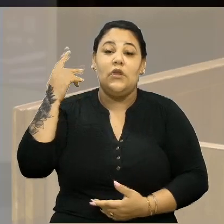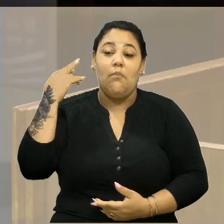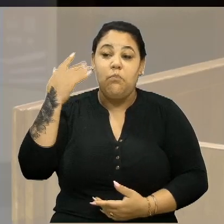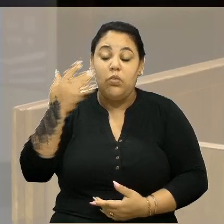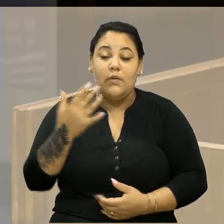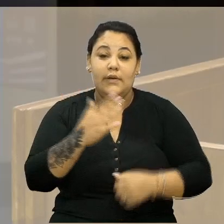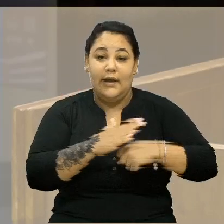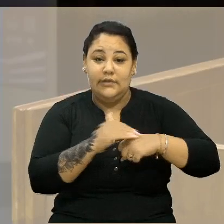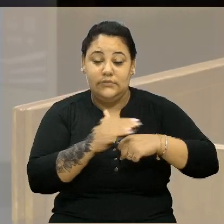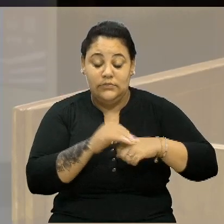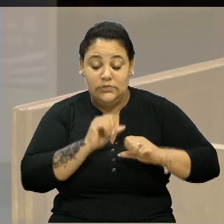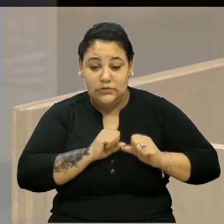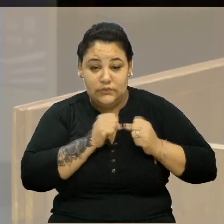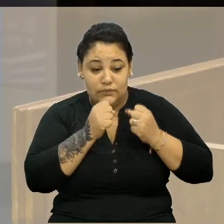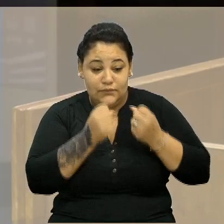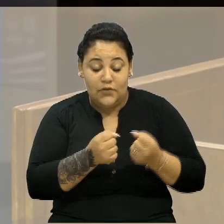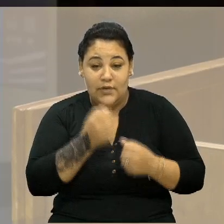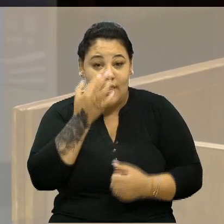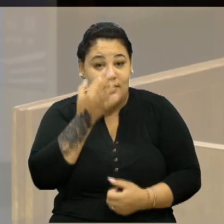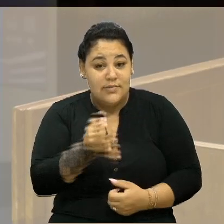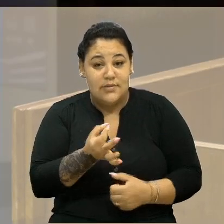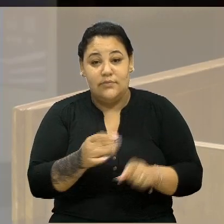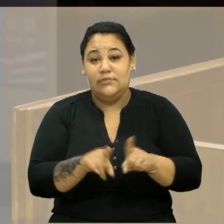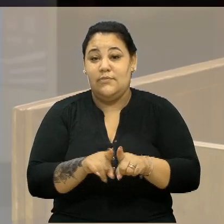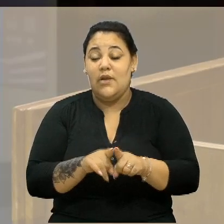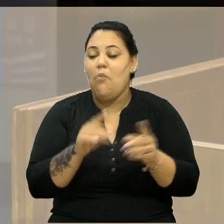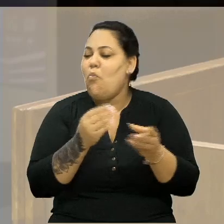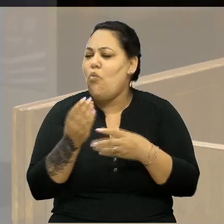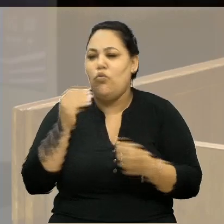carinho, dedicação, atenção e muitos